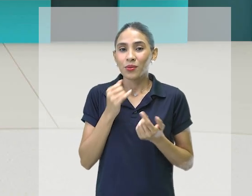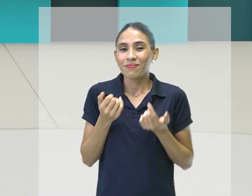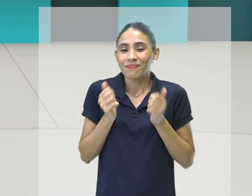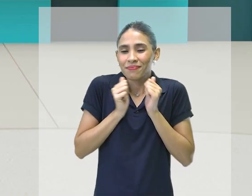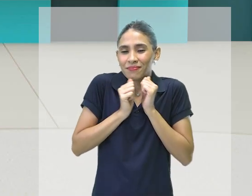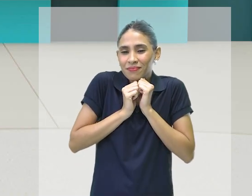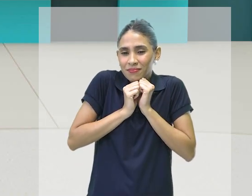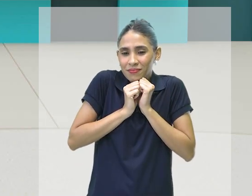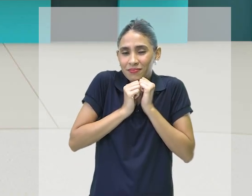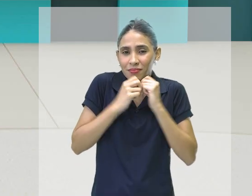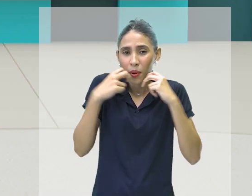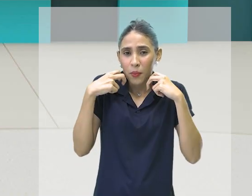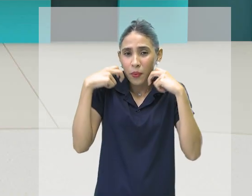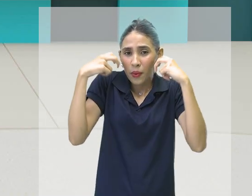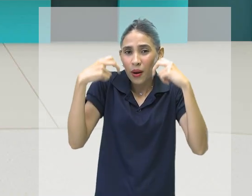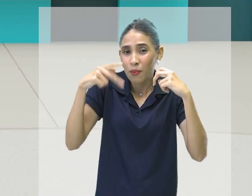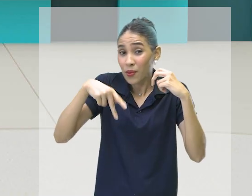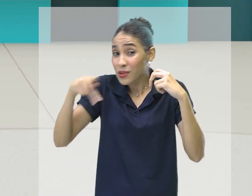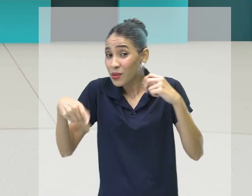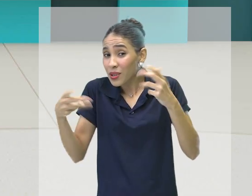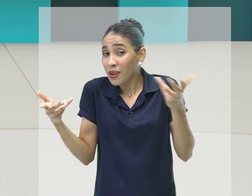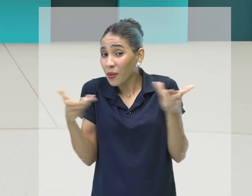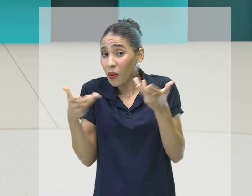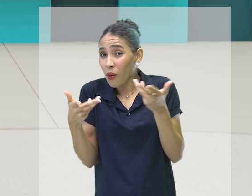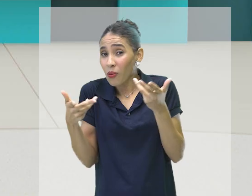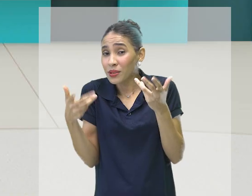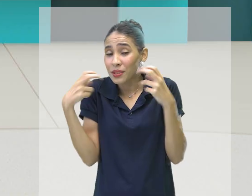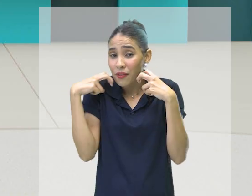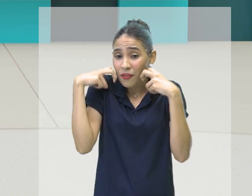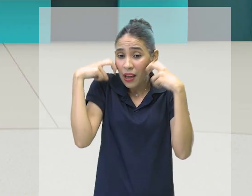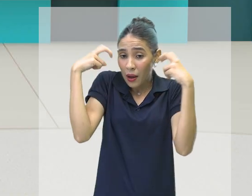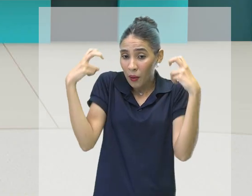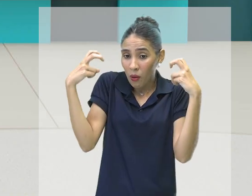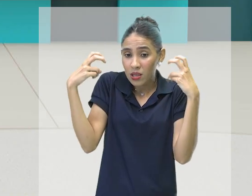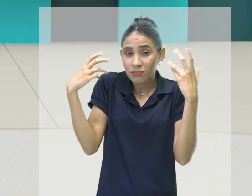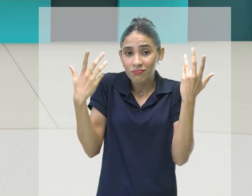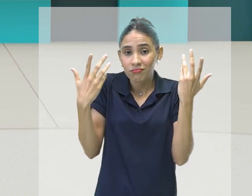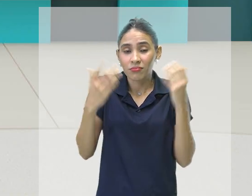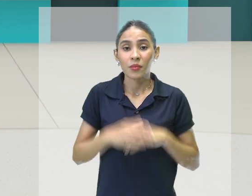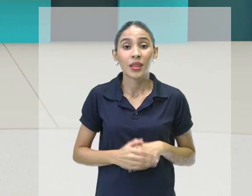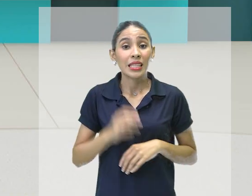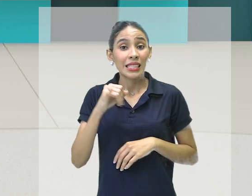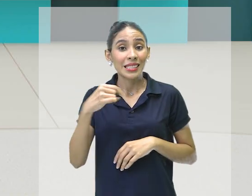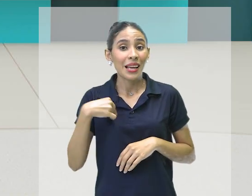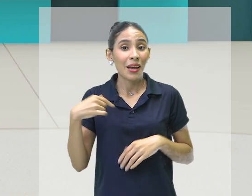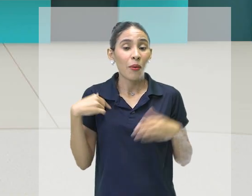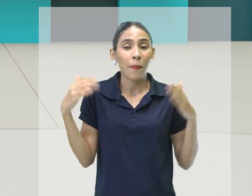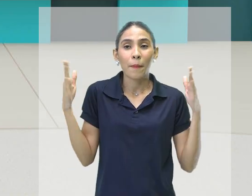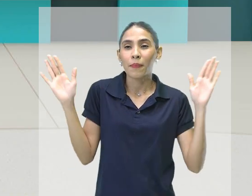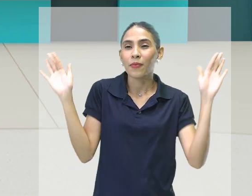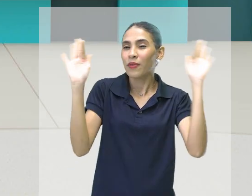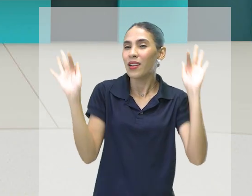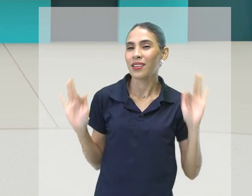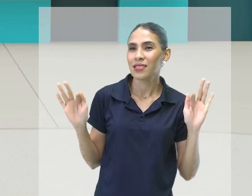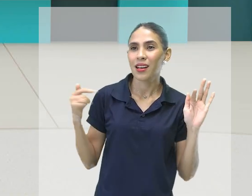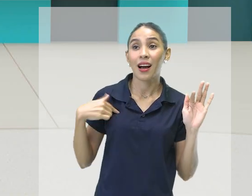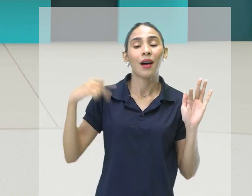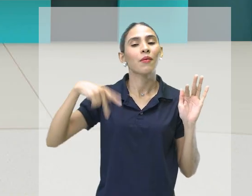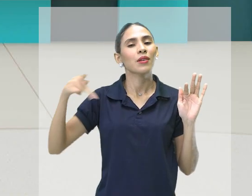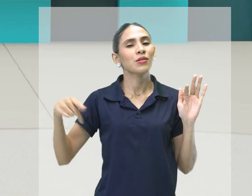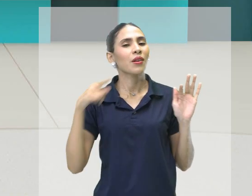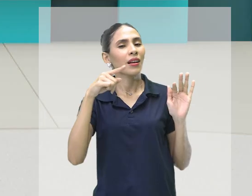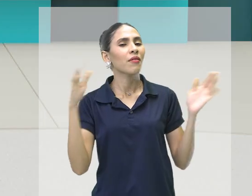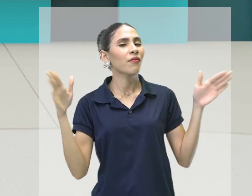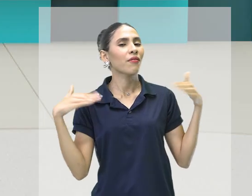muito encolhida, o que vocês iam dizer? Ah, professora, hoje está tímida, está cabisbaixo. Se eu estou muito expansiva,